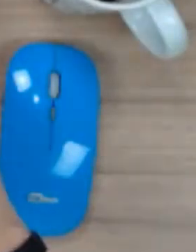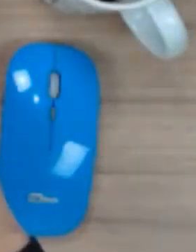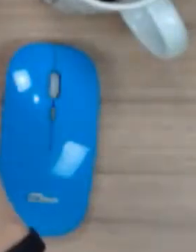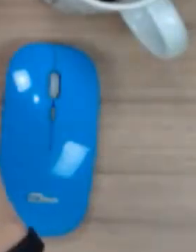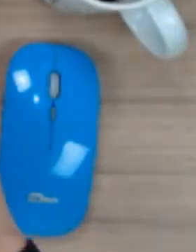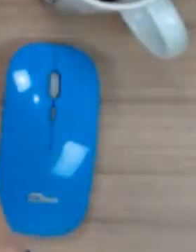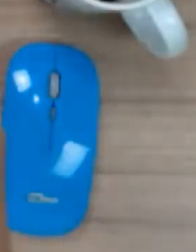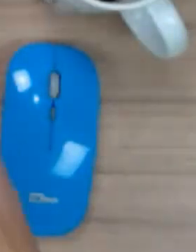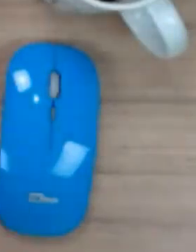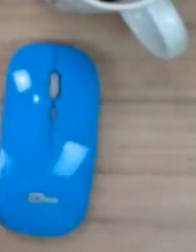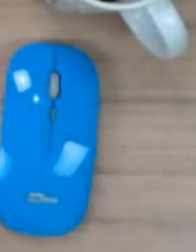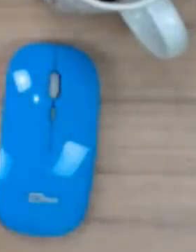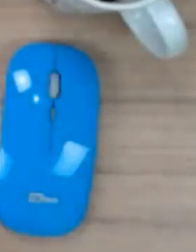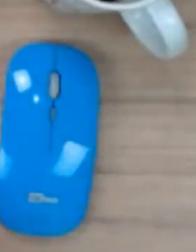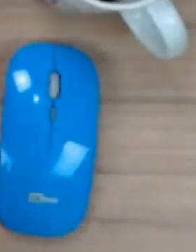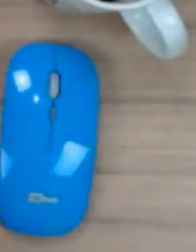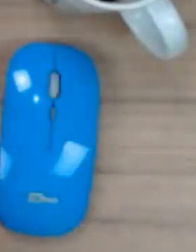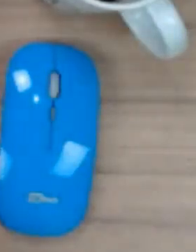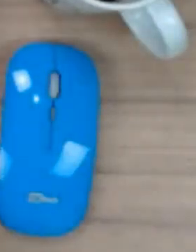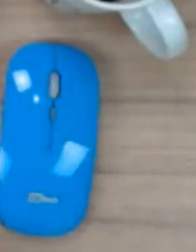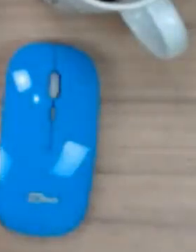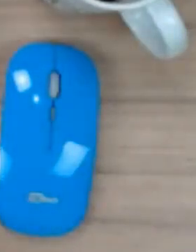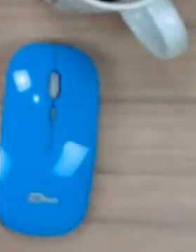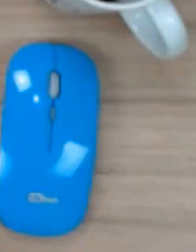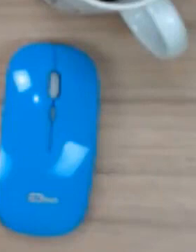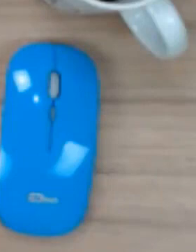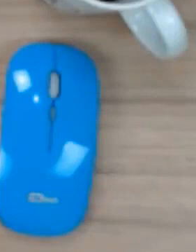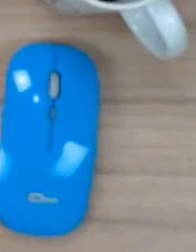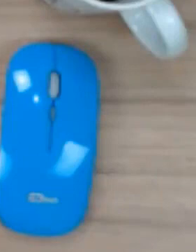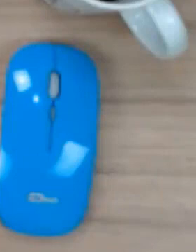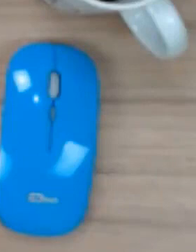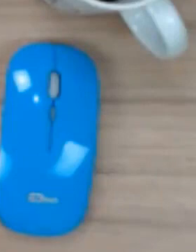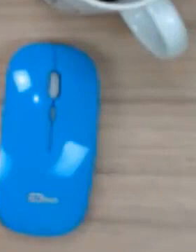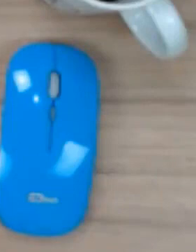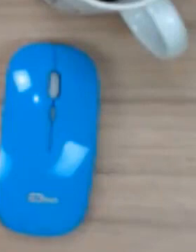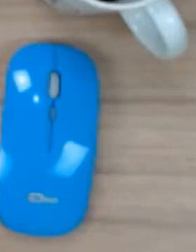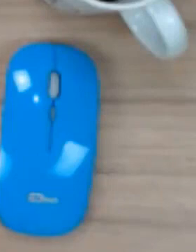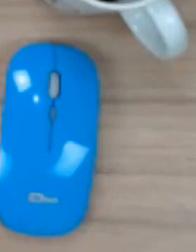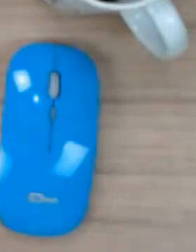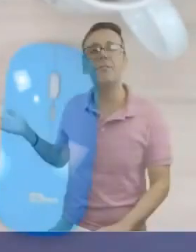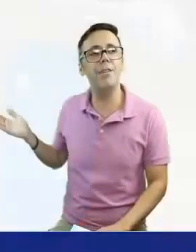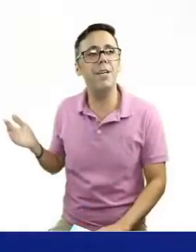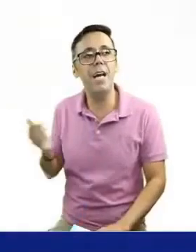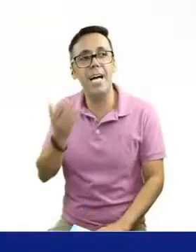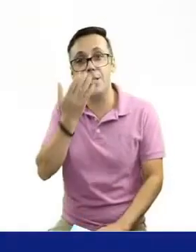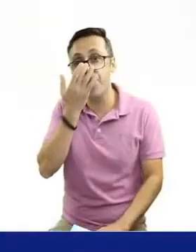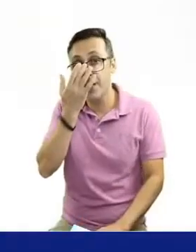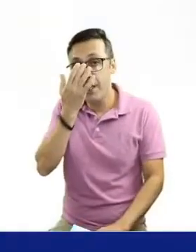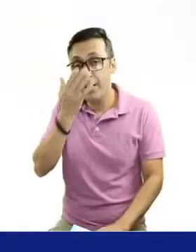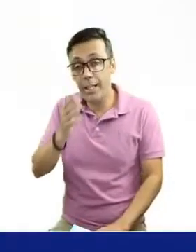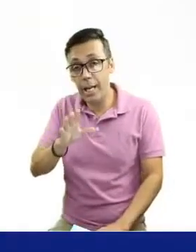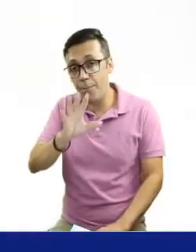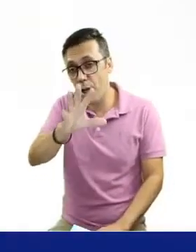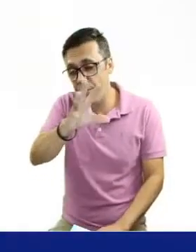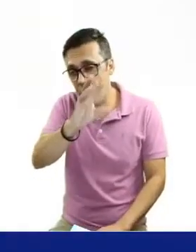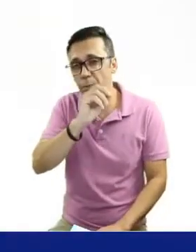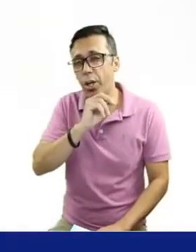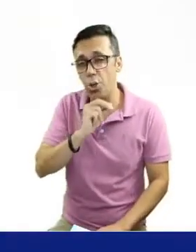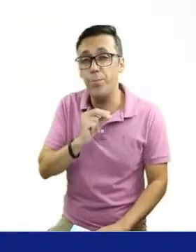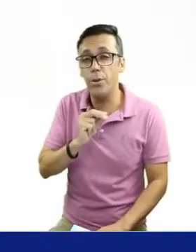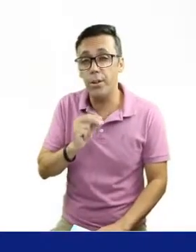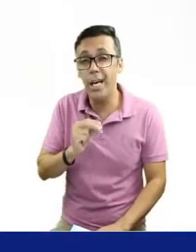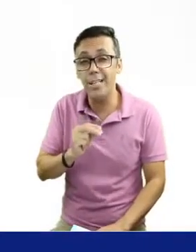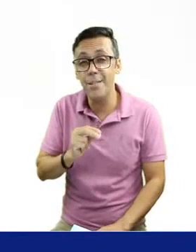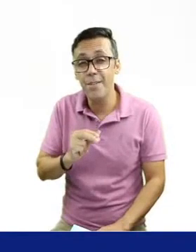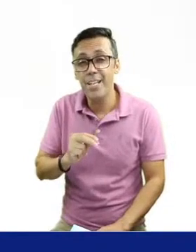quadro olha só que legal que bacana nós temos aqui uma disciplina pessoa quer disciplina de português não é verdade e aí daqui a pouco